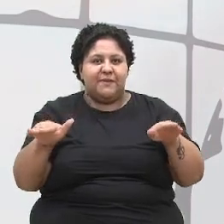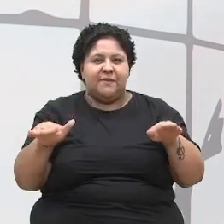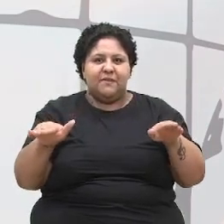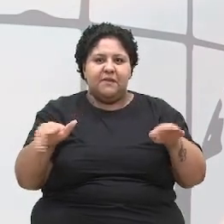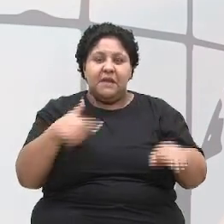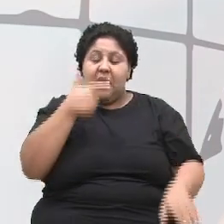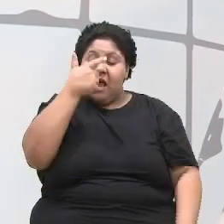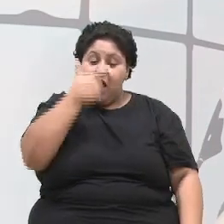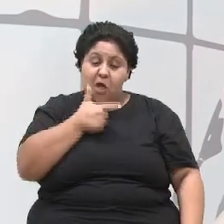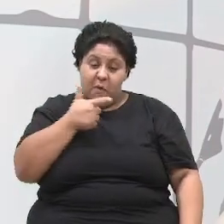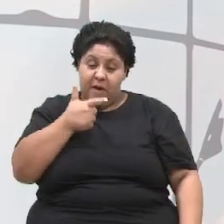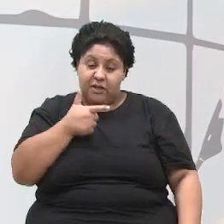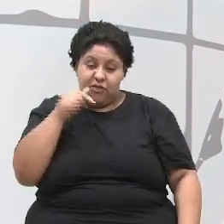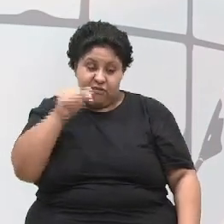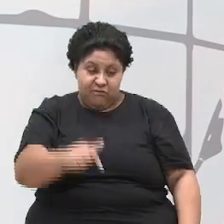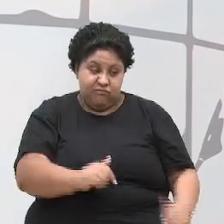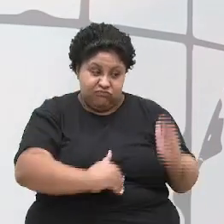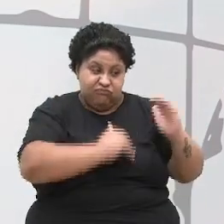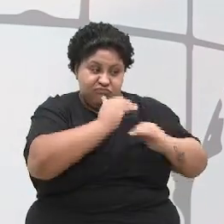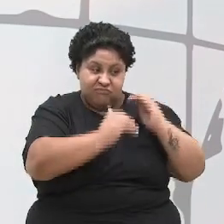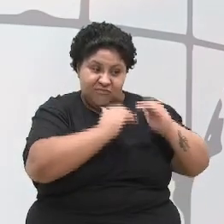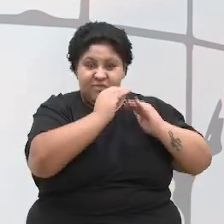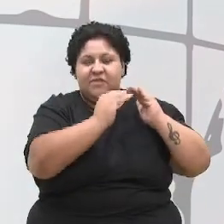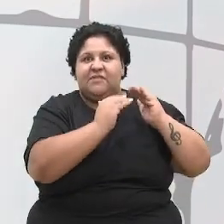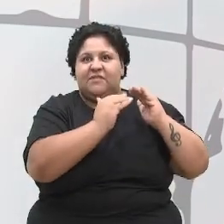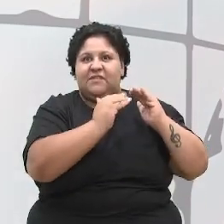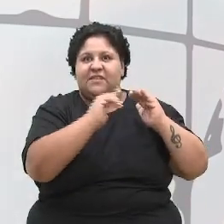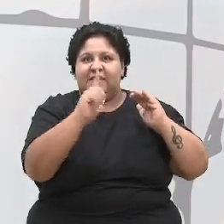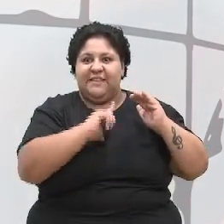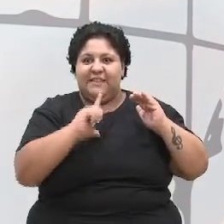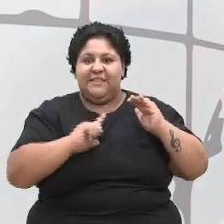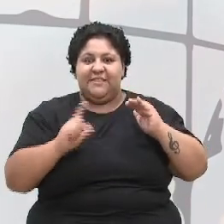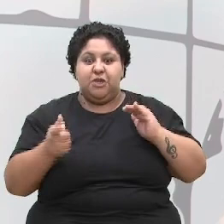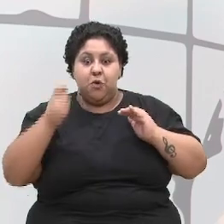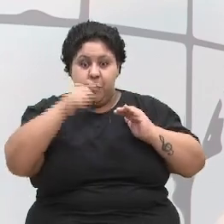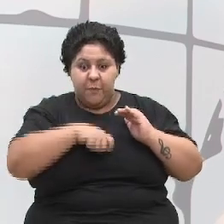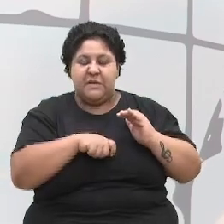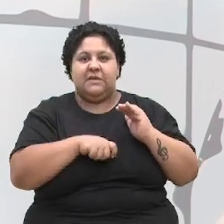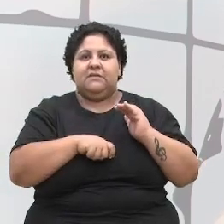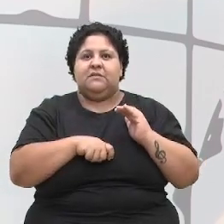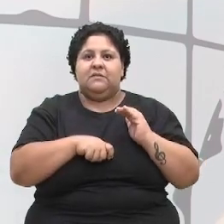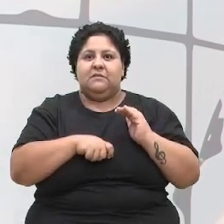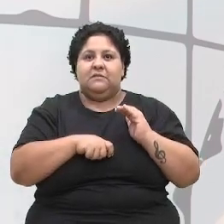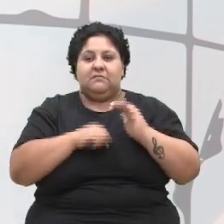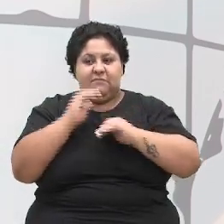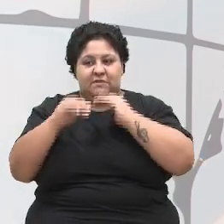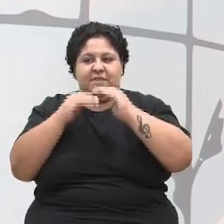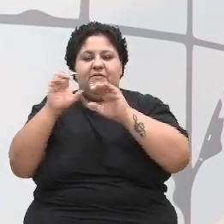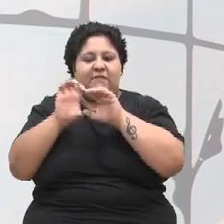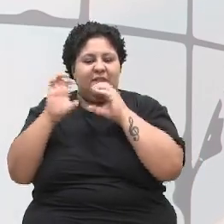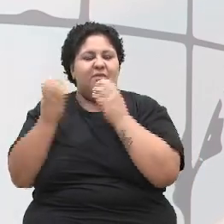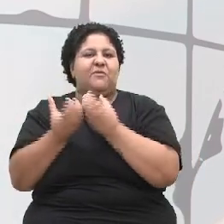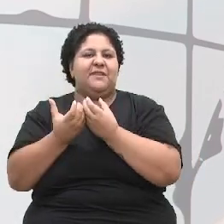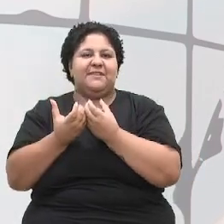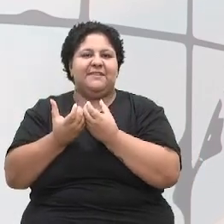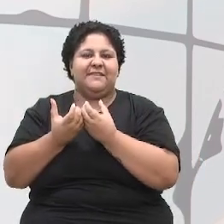a construção. Essa é a construção que a gente precisa desenvolver lá na comunidade.